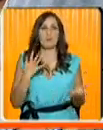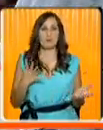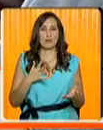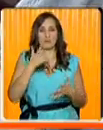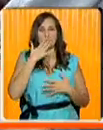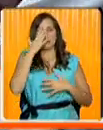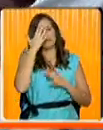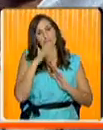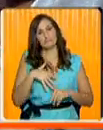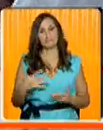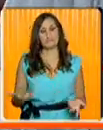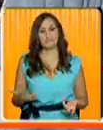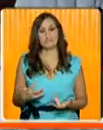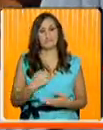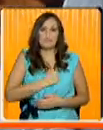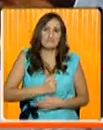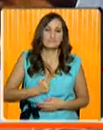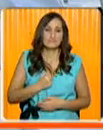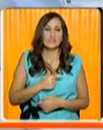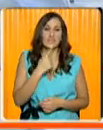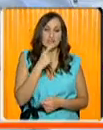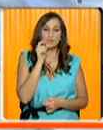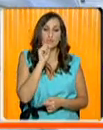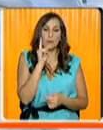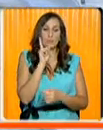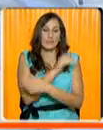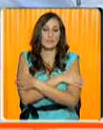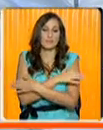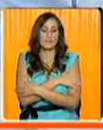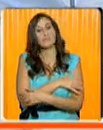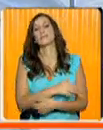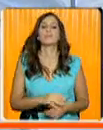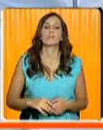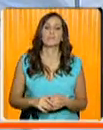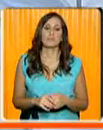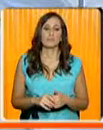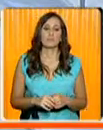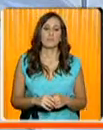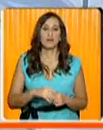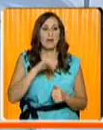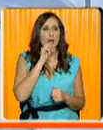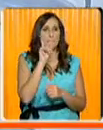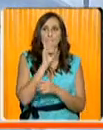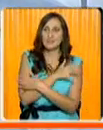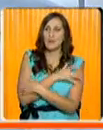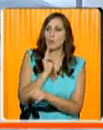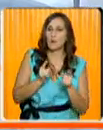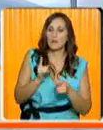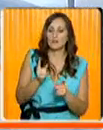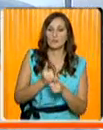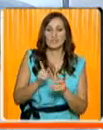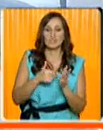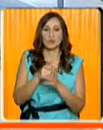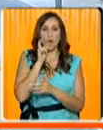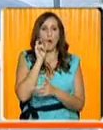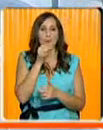dela, isso é chato, é chato. Ah? E disse o nome magoa da sua se for amiga. Contra ela, se não for, claro. Não tem mal. Ah, não sei. Porque o homem tem a atender, tudo o que sai